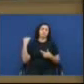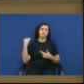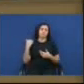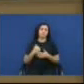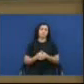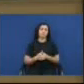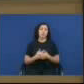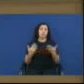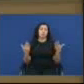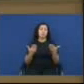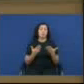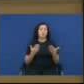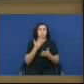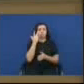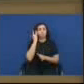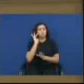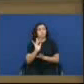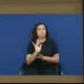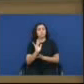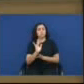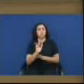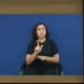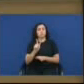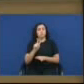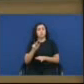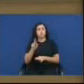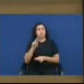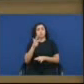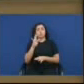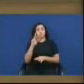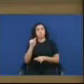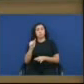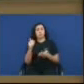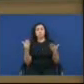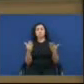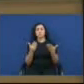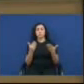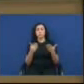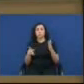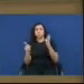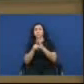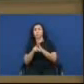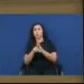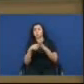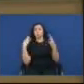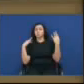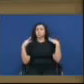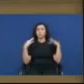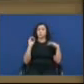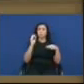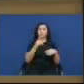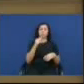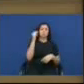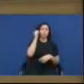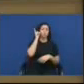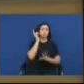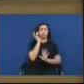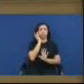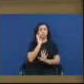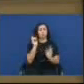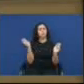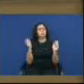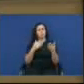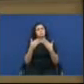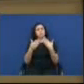agora, não sei se a Gruta, essa parte, está com o turismo ou se está com a Secretaria da Cultura, mas